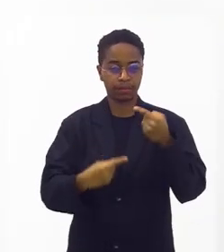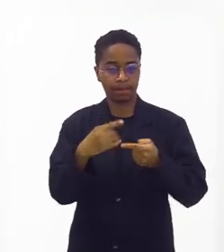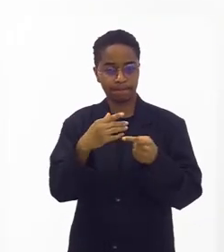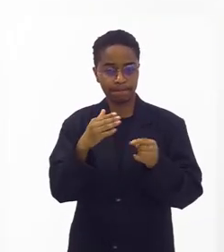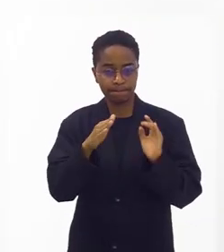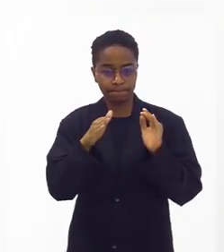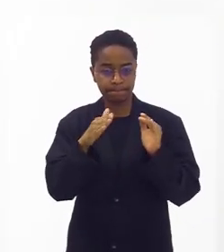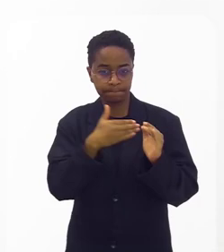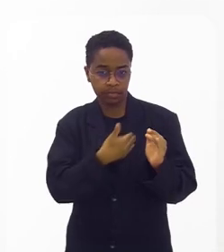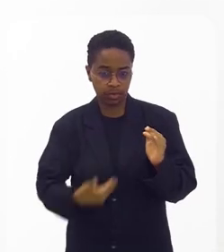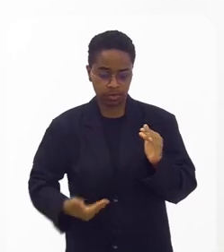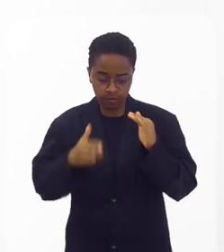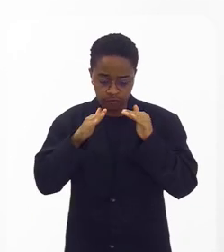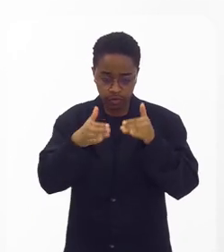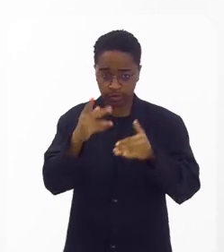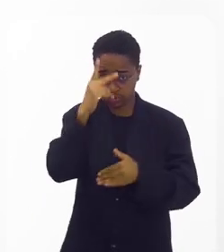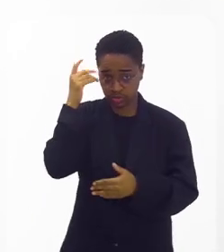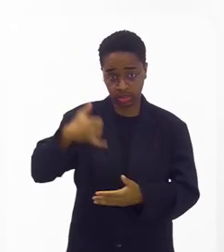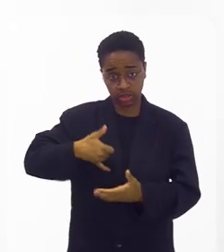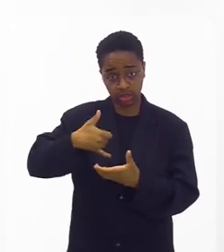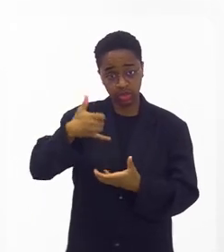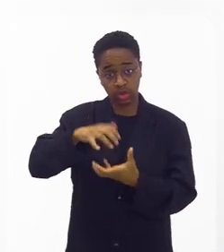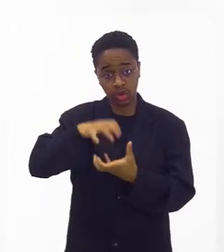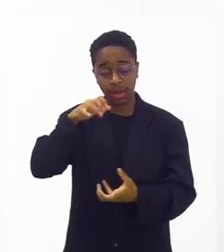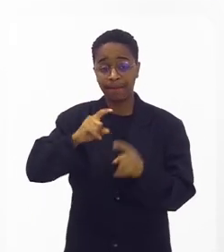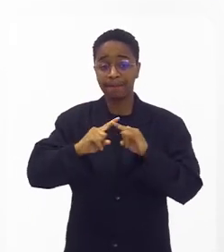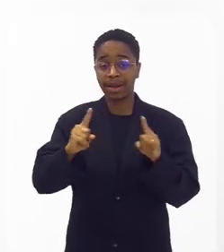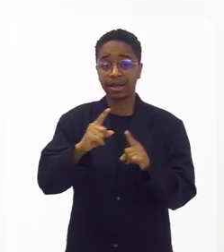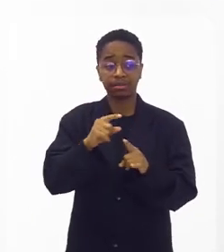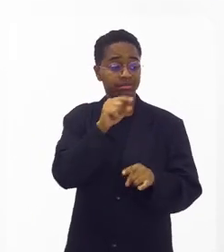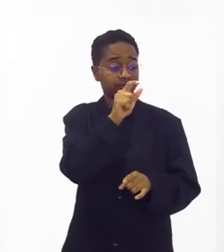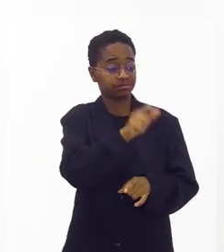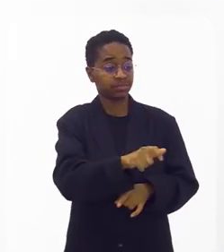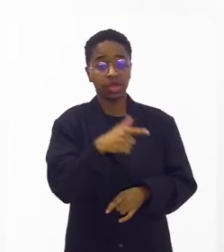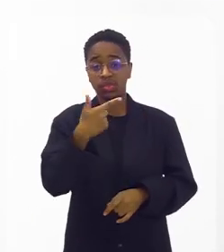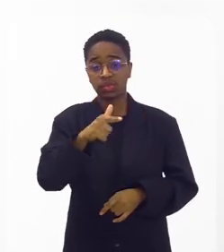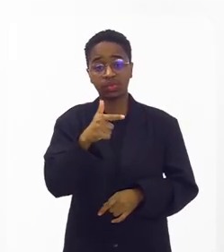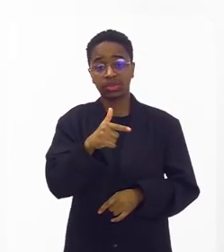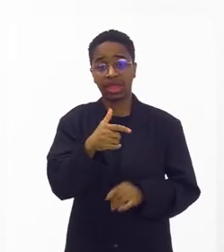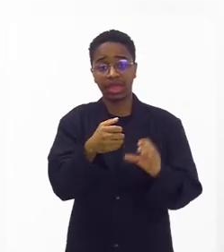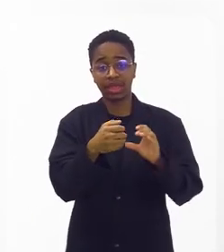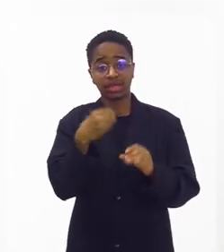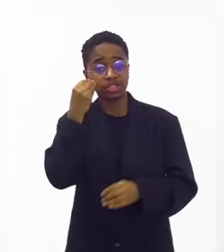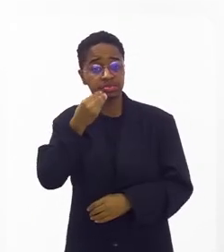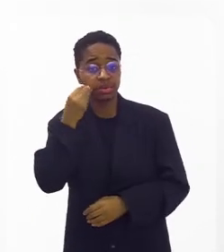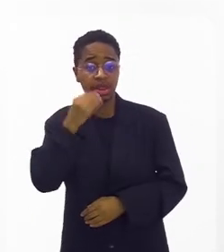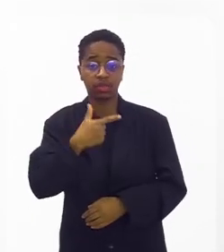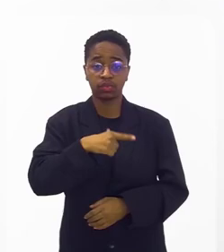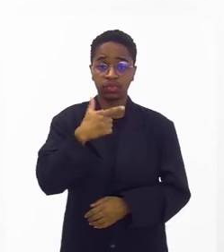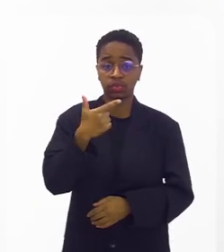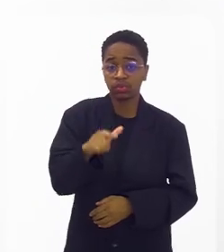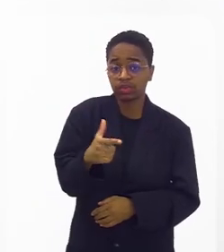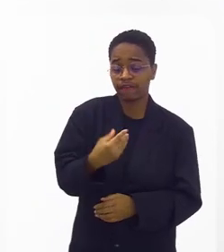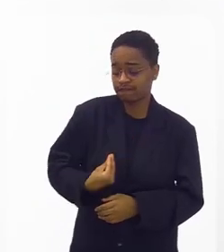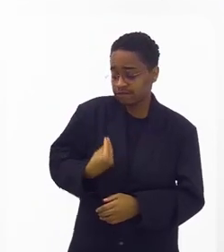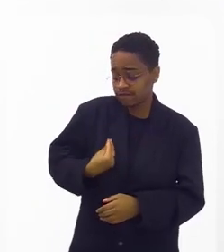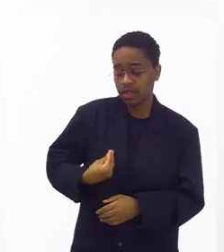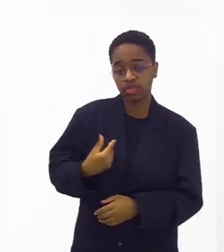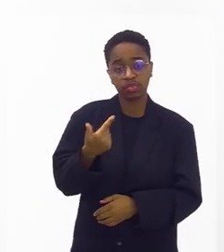política pública para a pessoa idosa a partir de alguém que não tem no seu corpo, na sua vida, na sua essência,